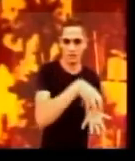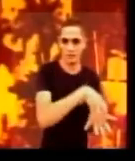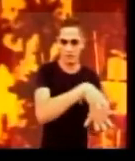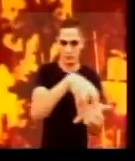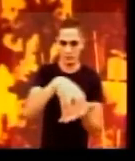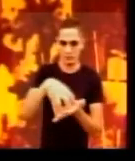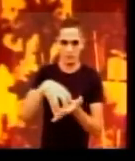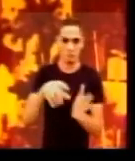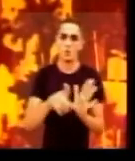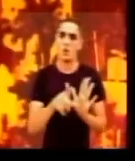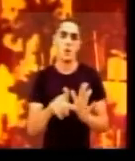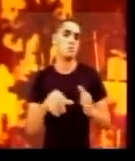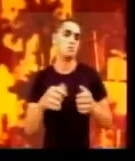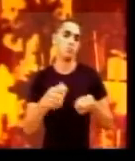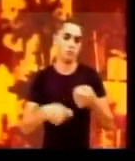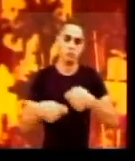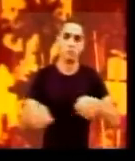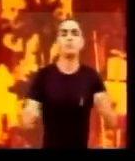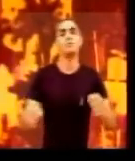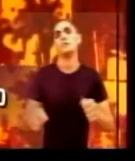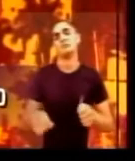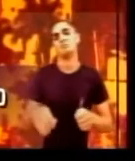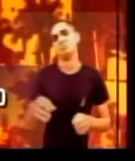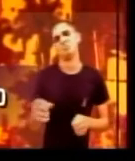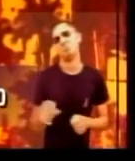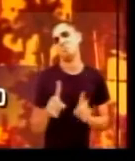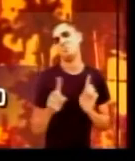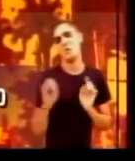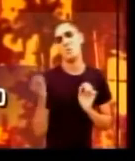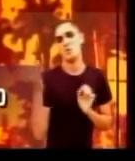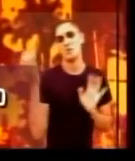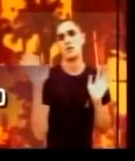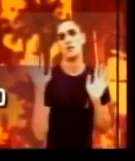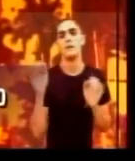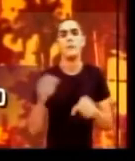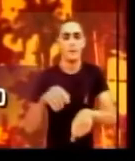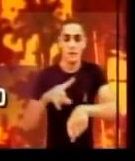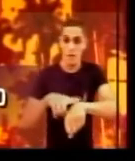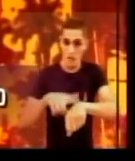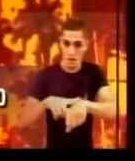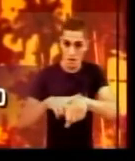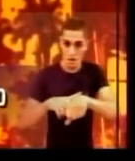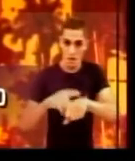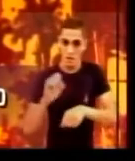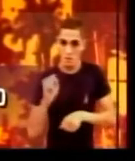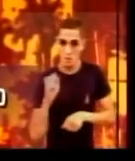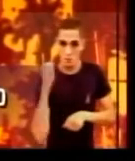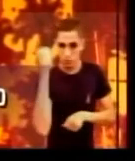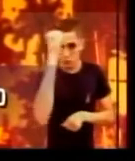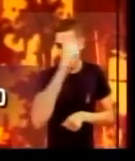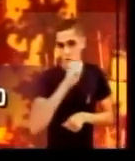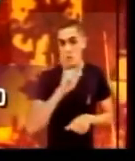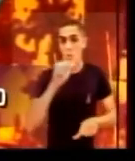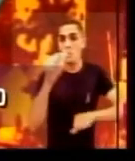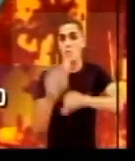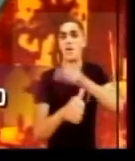não essenciais, eles vão passar a funcionar de 8 horas para 10 horas por